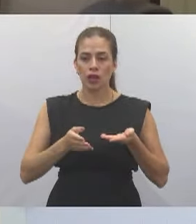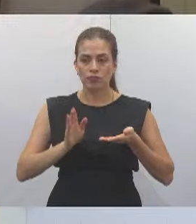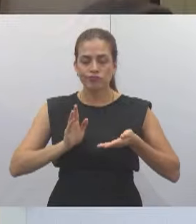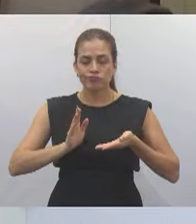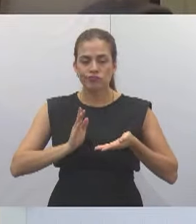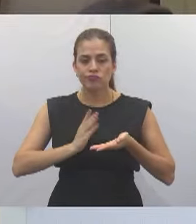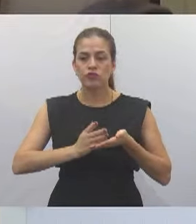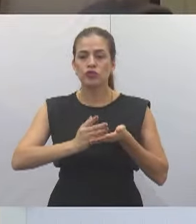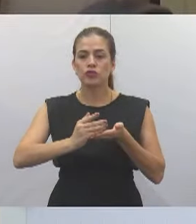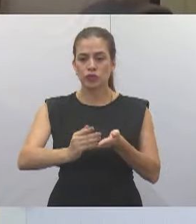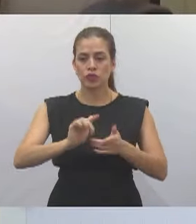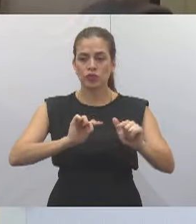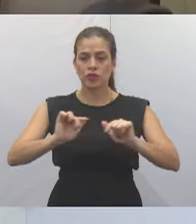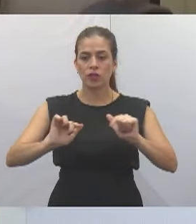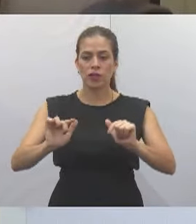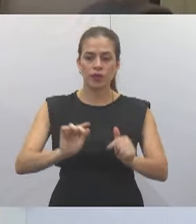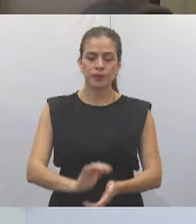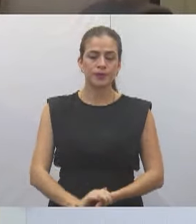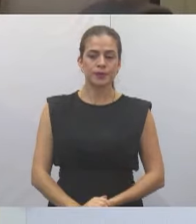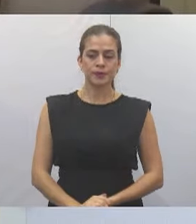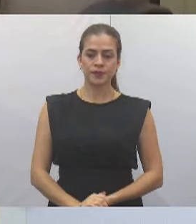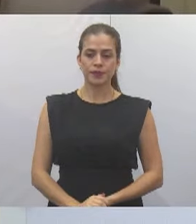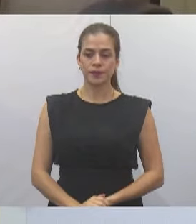seguindo os nossos trabalhos.